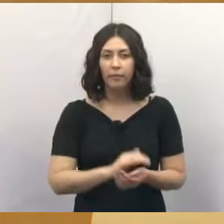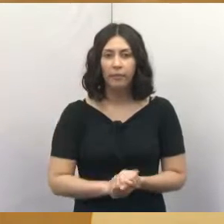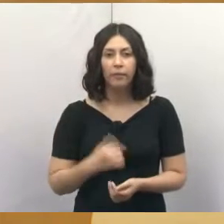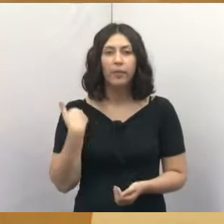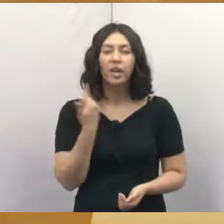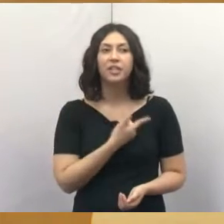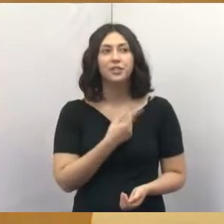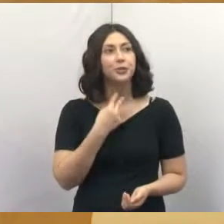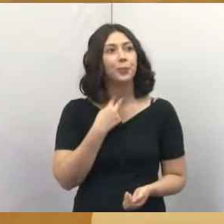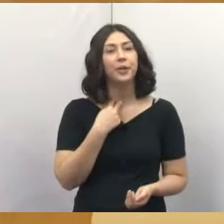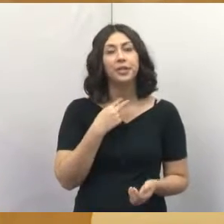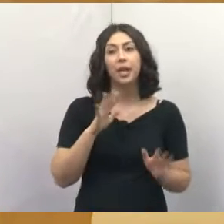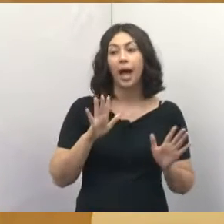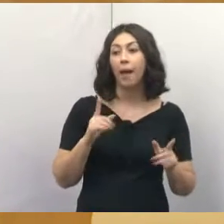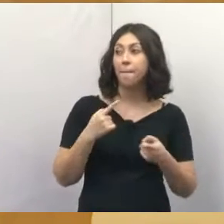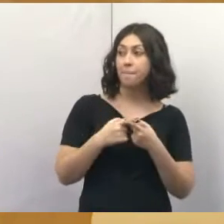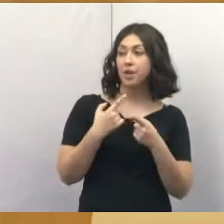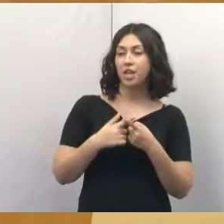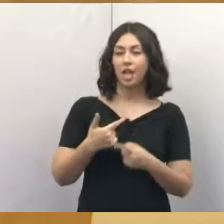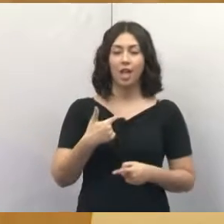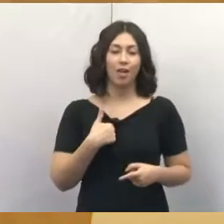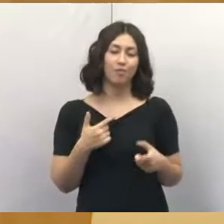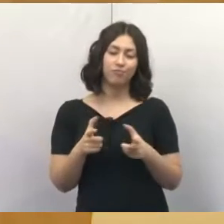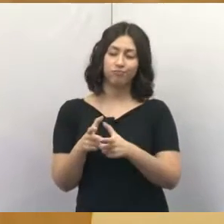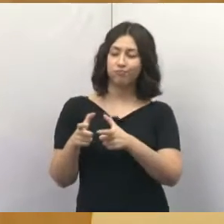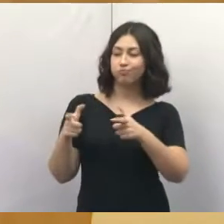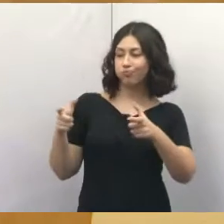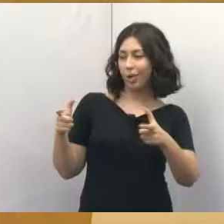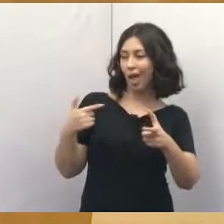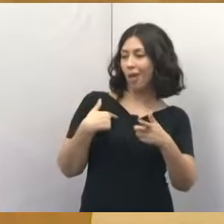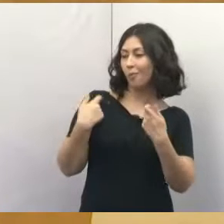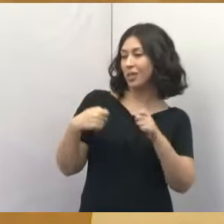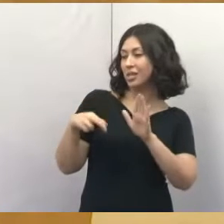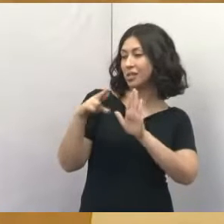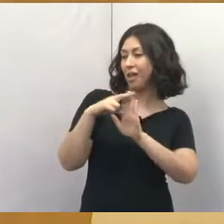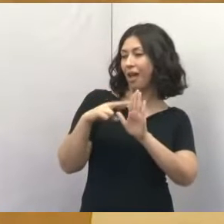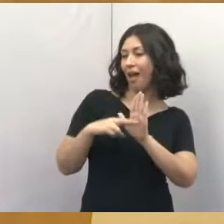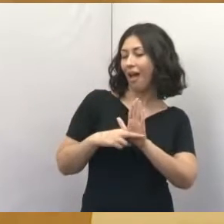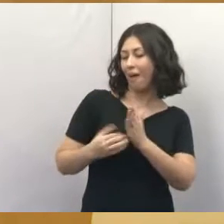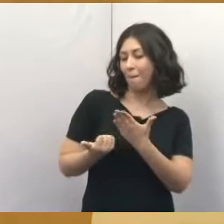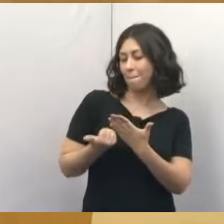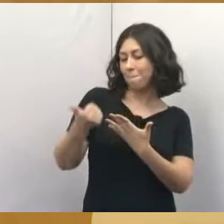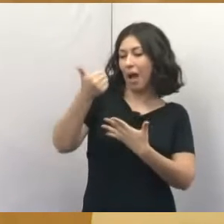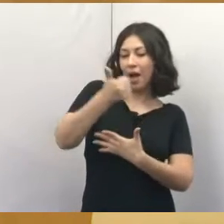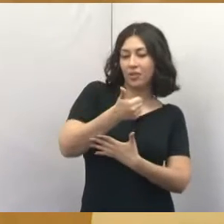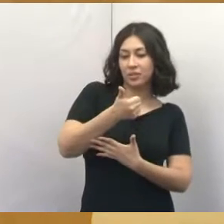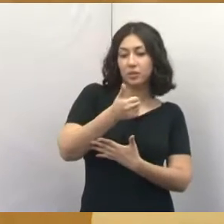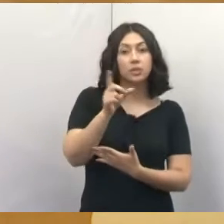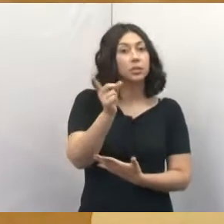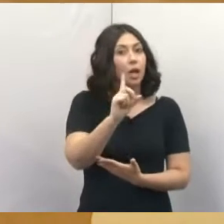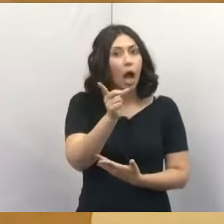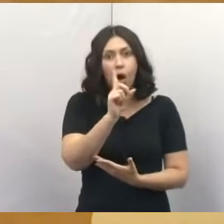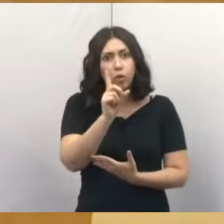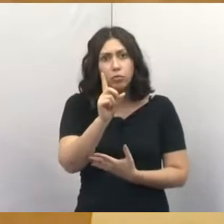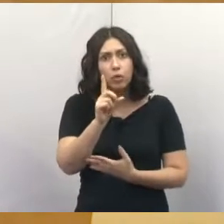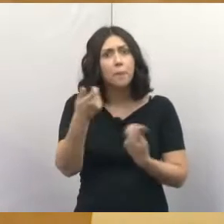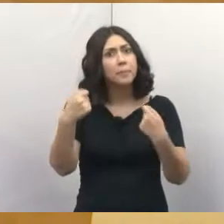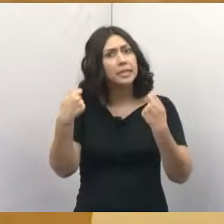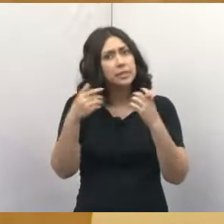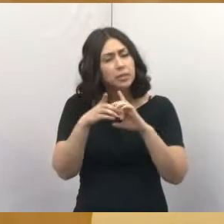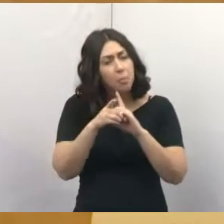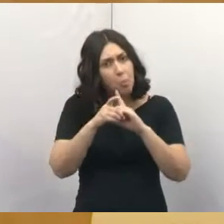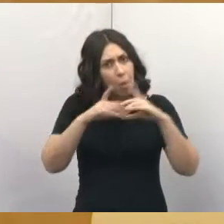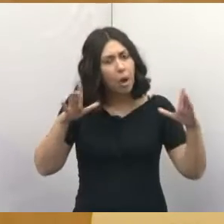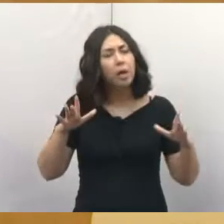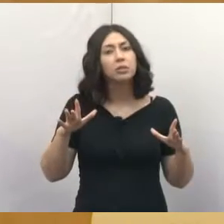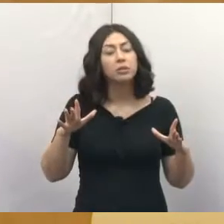a gente não pode achar, porque nós temos a maioria, que nós temos que fazer regra para a gente. Isso não é democrático. Nós